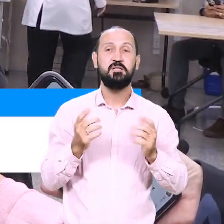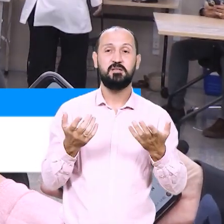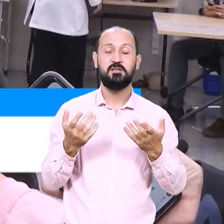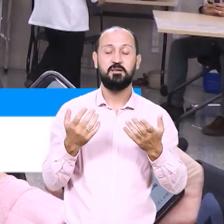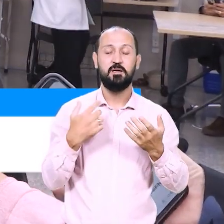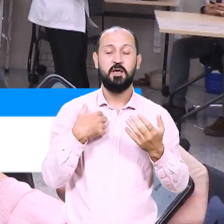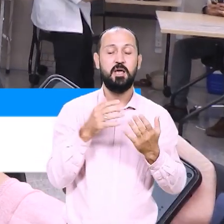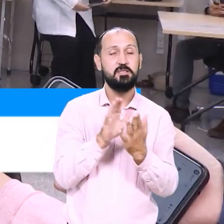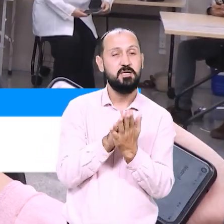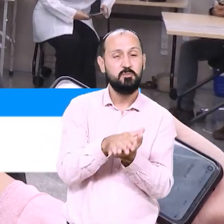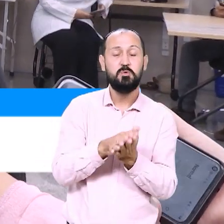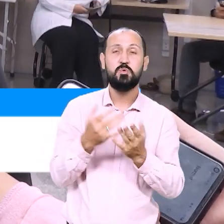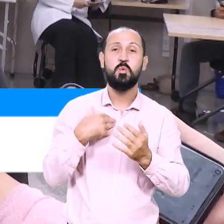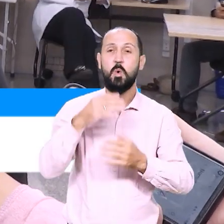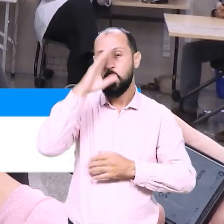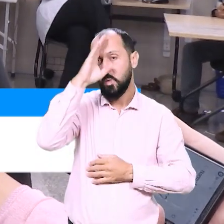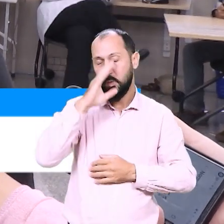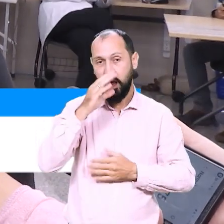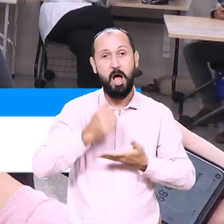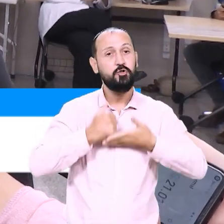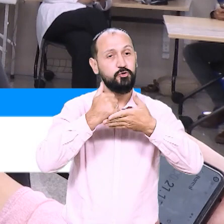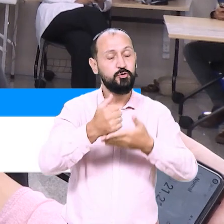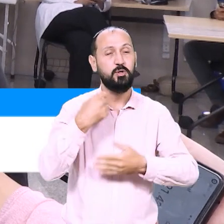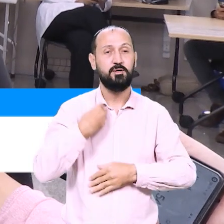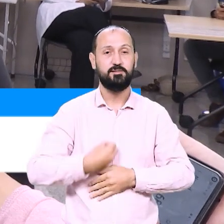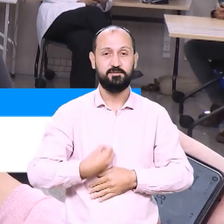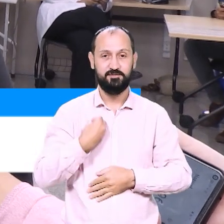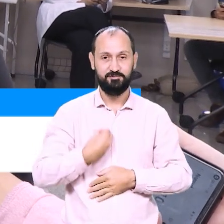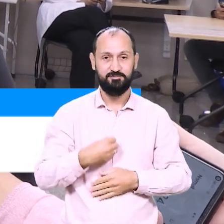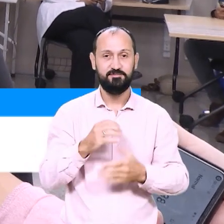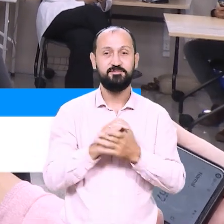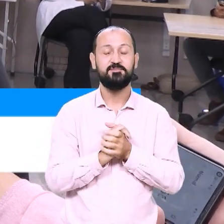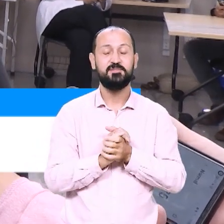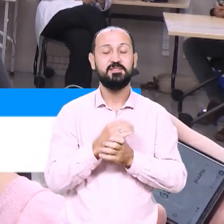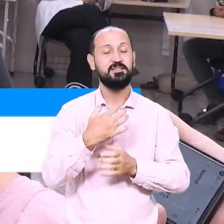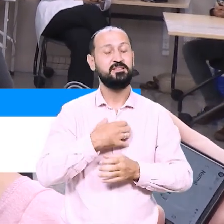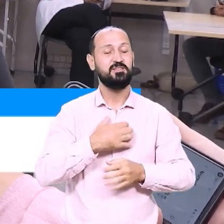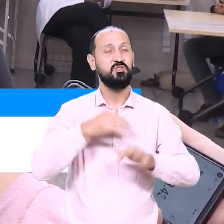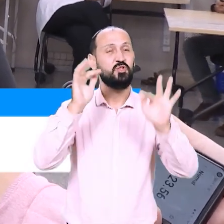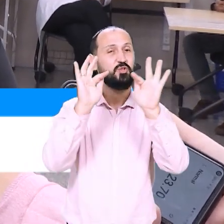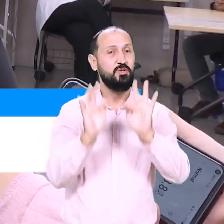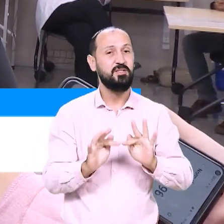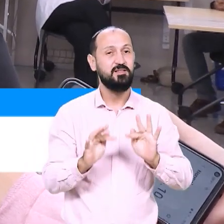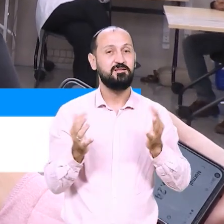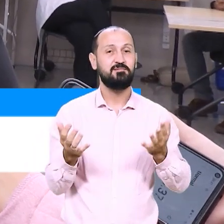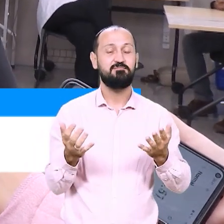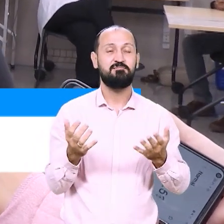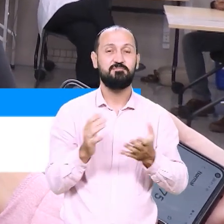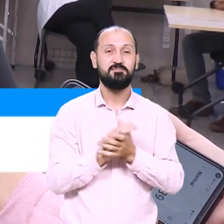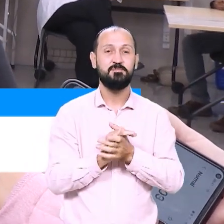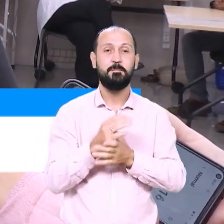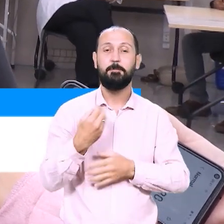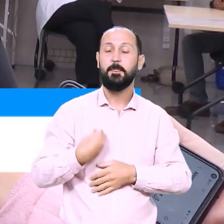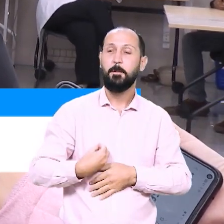gratificante saber que uma doação que não custa nada salva vidas, né? Então, a gente fica feliz e